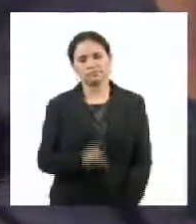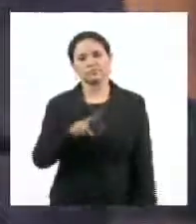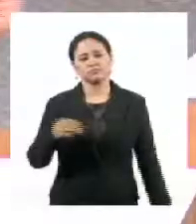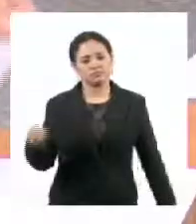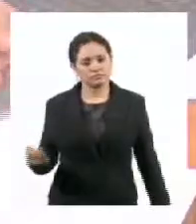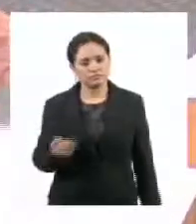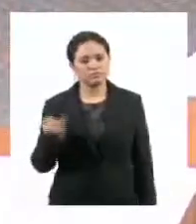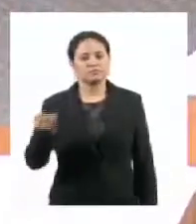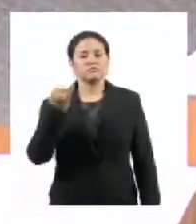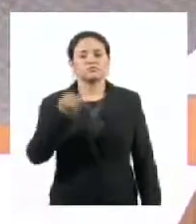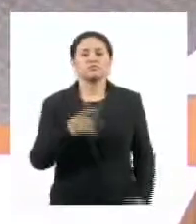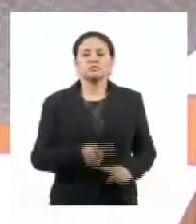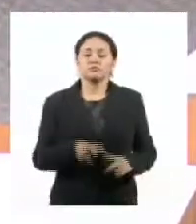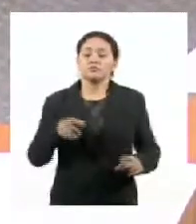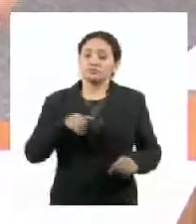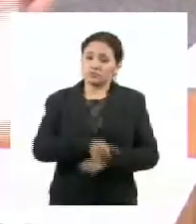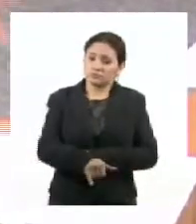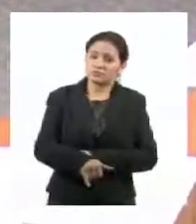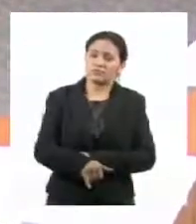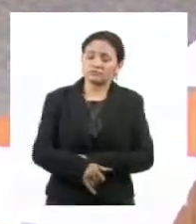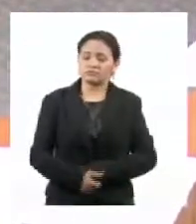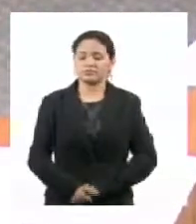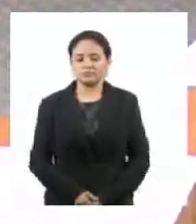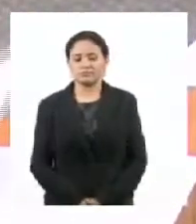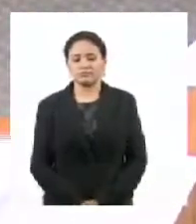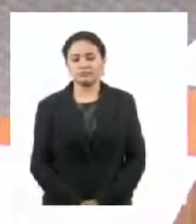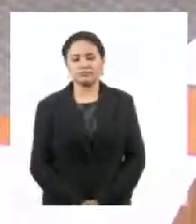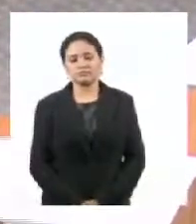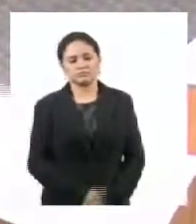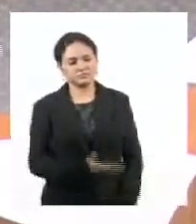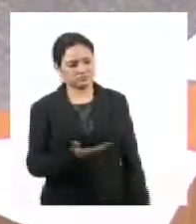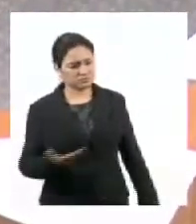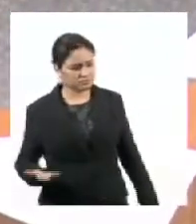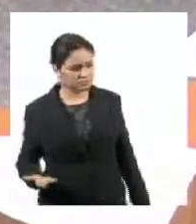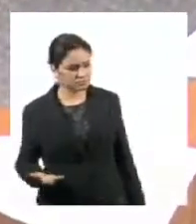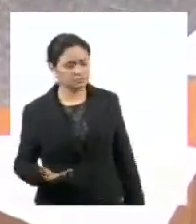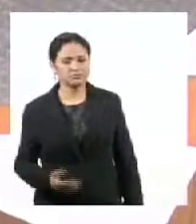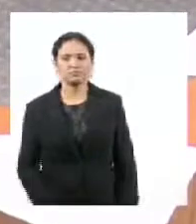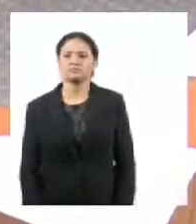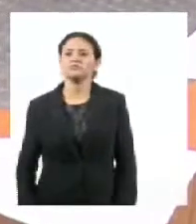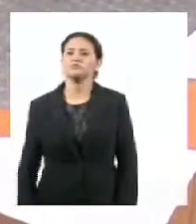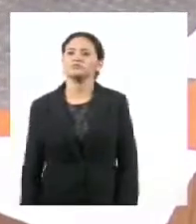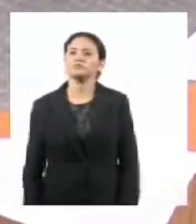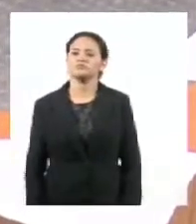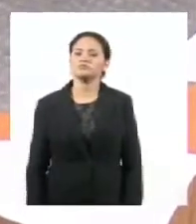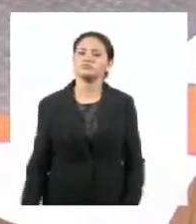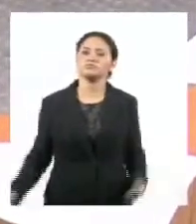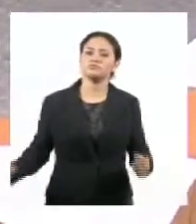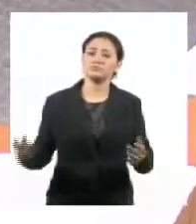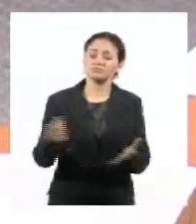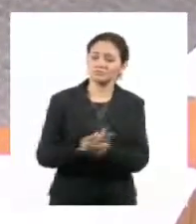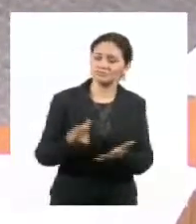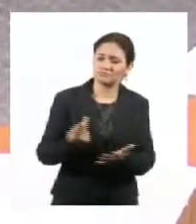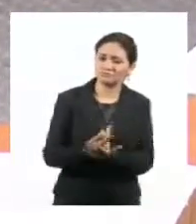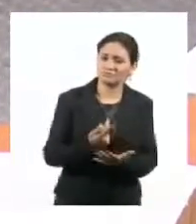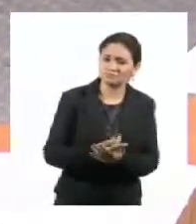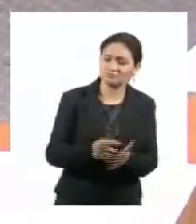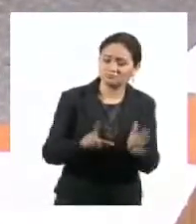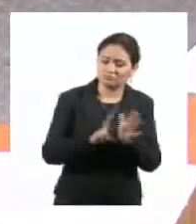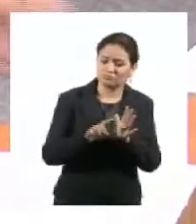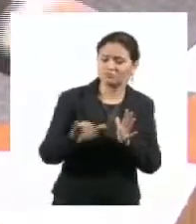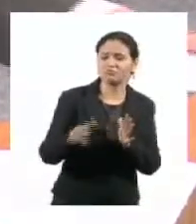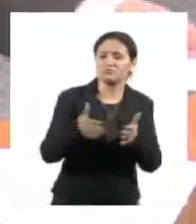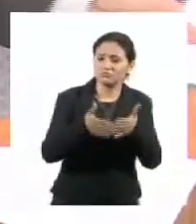e não se faz presente. Senhoras e senhores, diante das ilegalidades constatadas, verificadas,